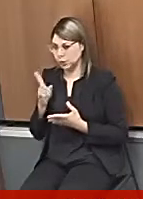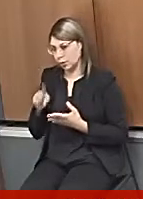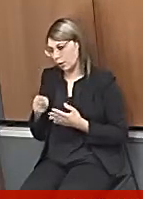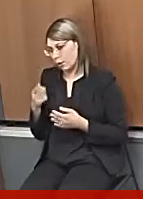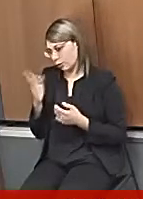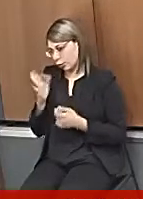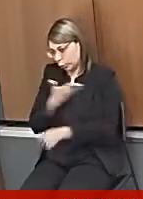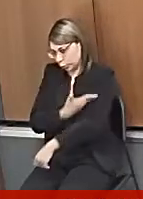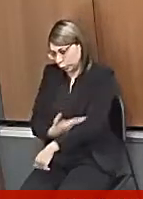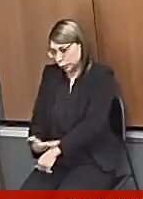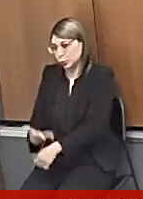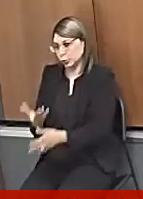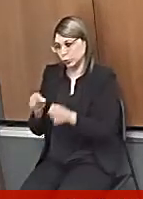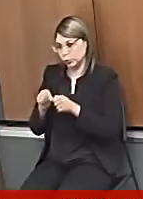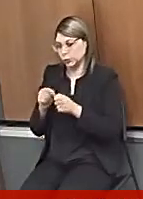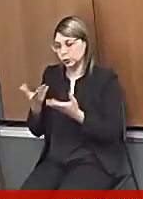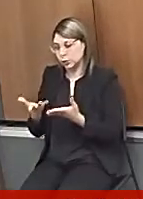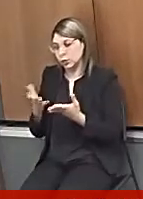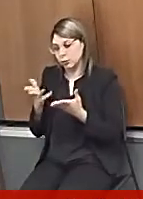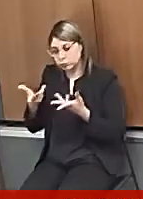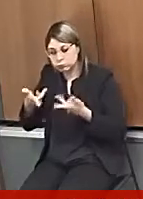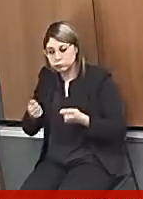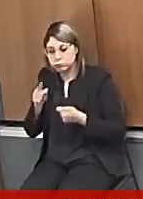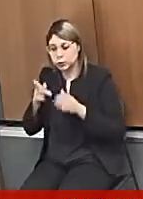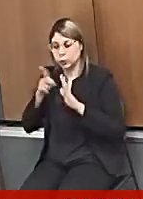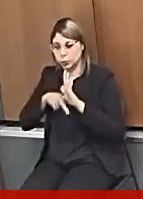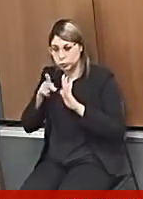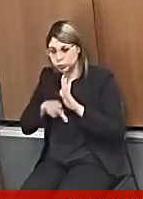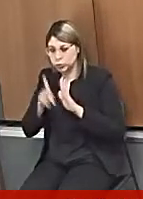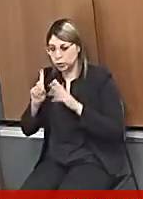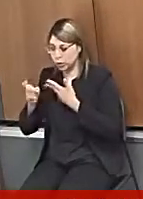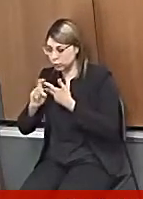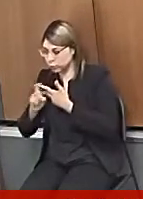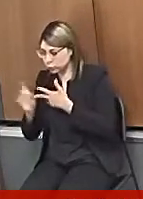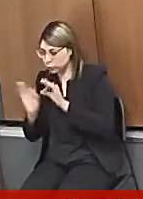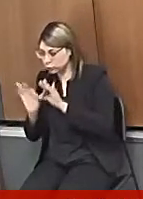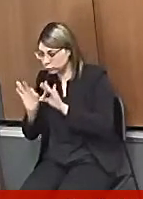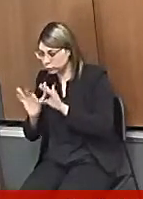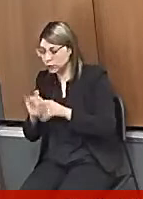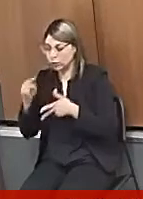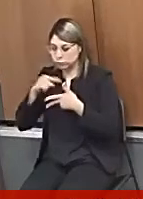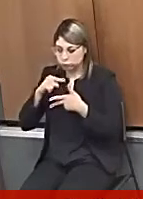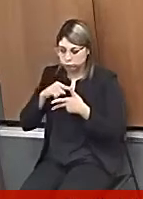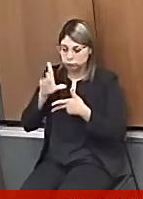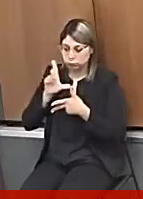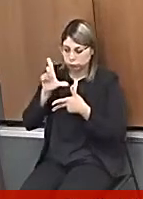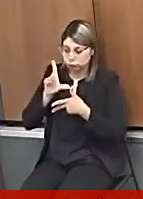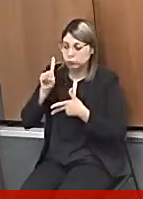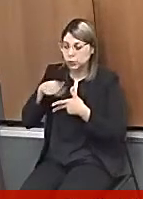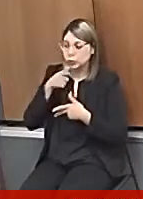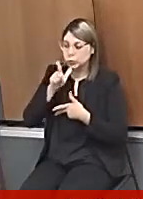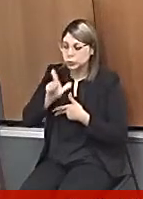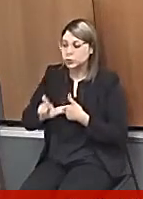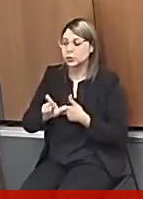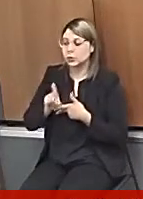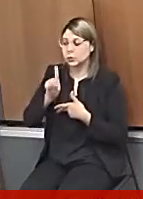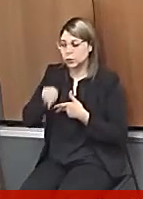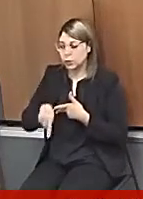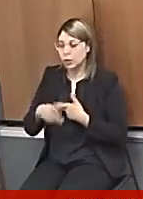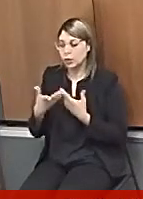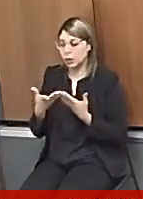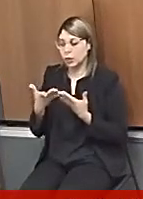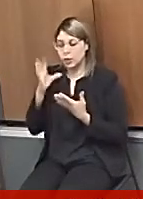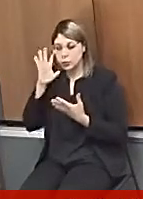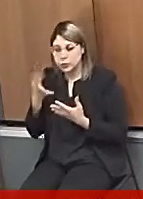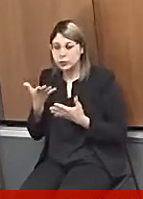de praxe fazer primor andré o projeto que chega do executivo discutindo e aprimorando porque são os representantes do povo é o povo